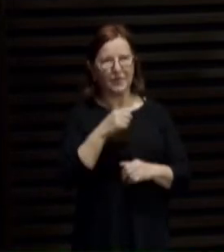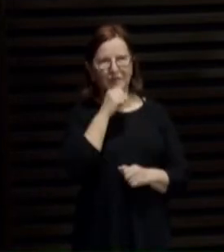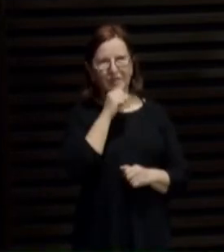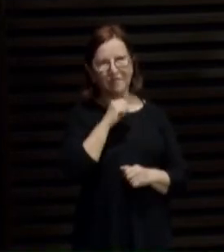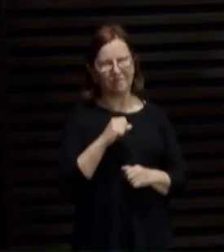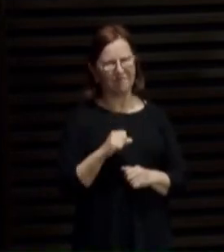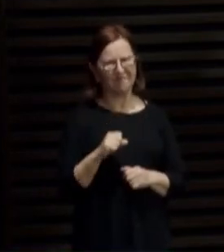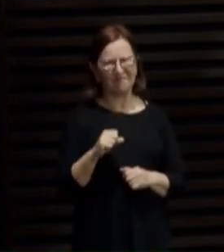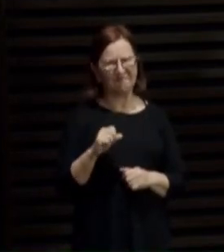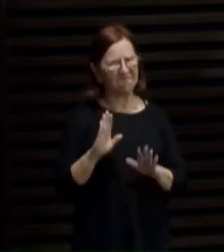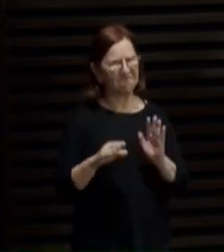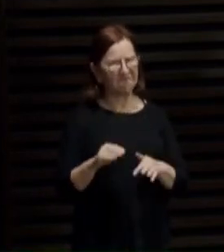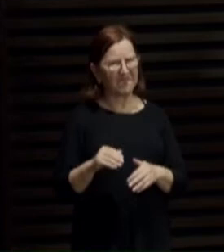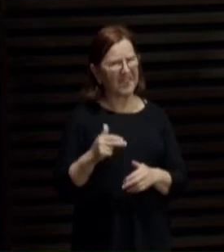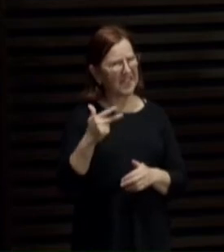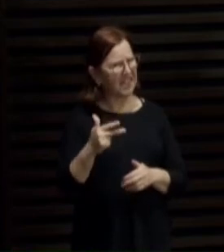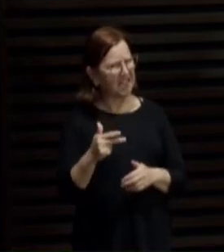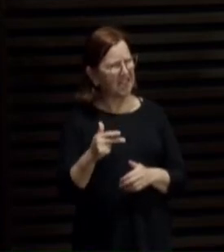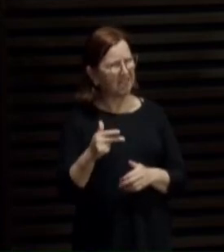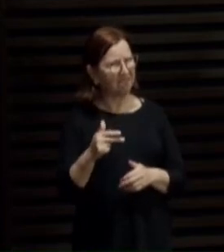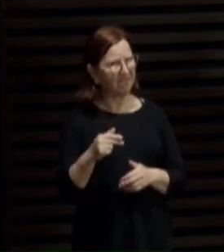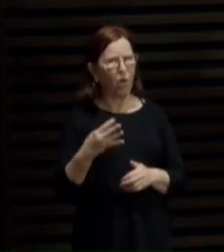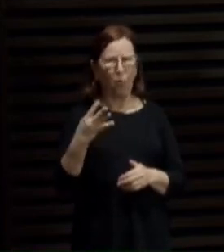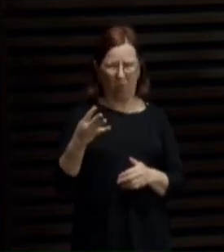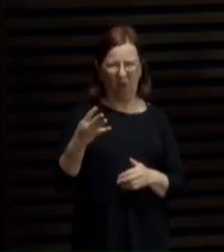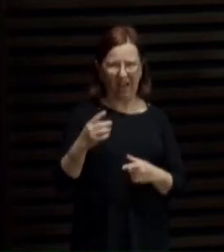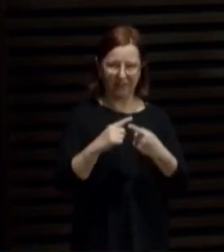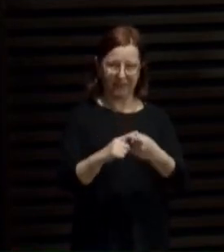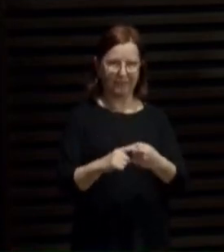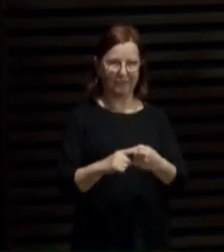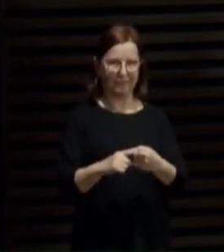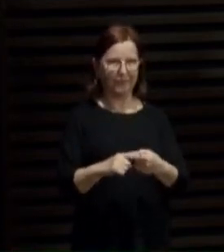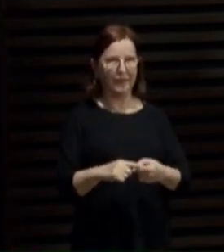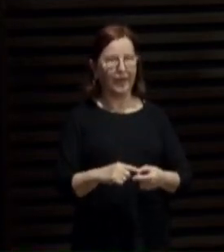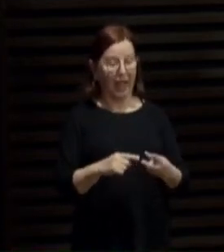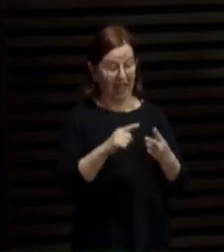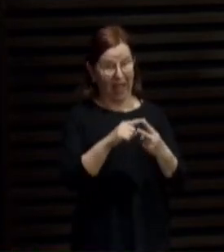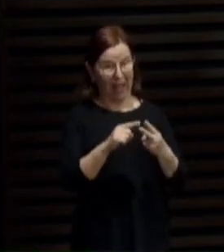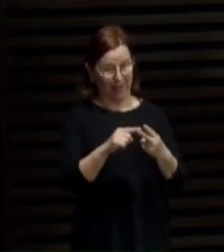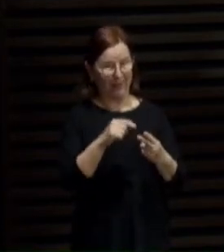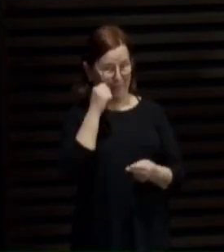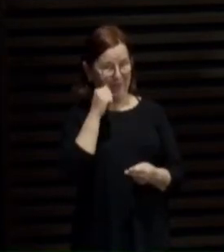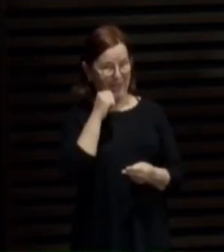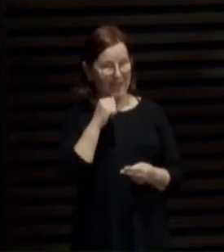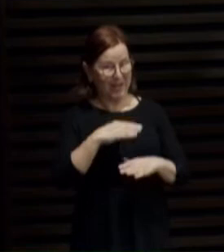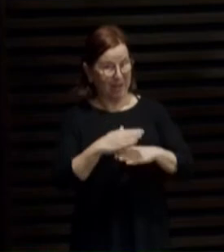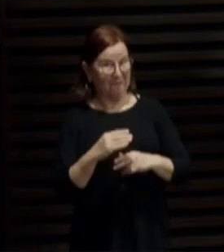ou 4 vezes. As meninas mais vezes. Elas eram